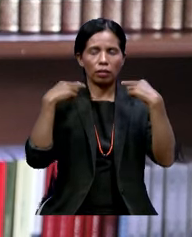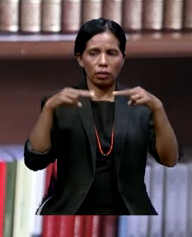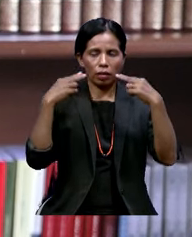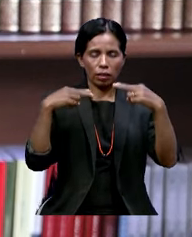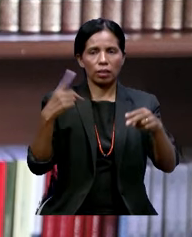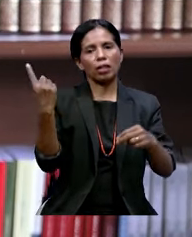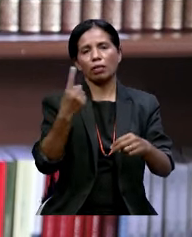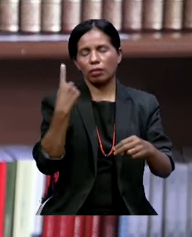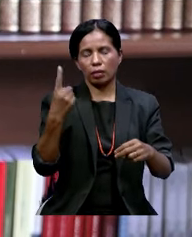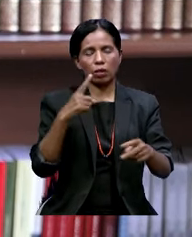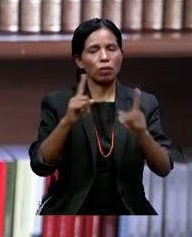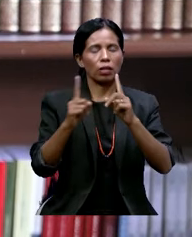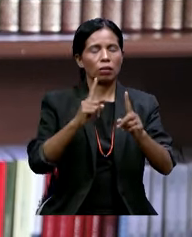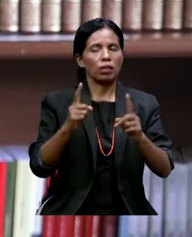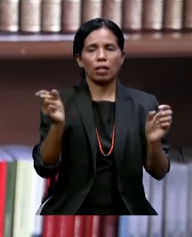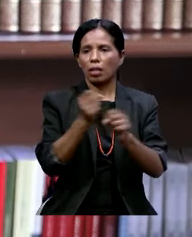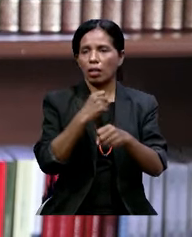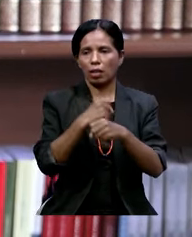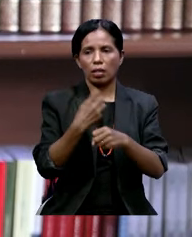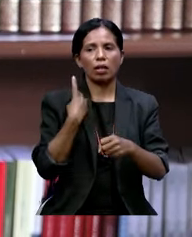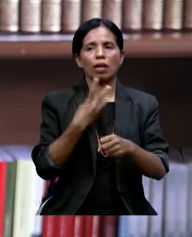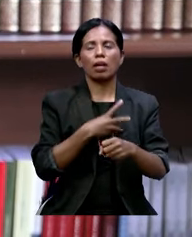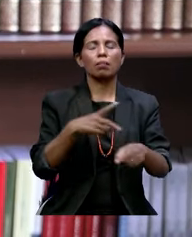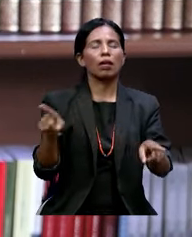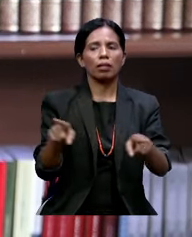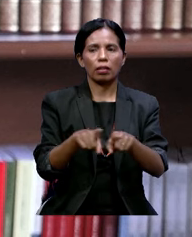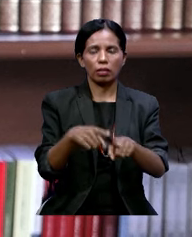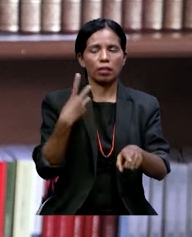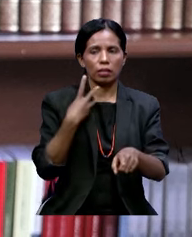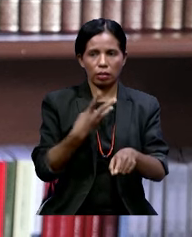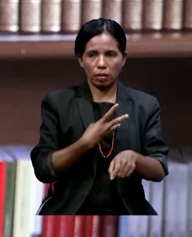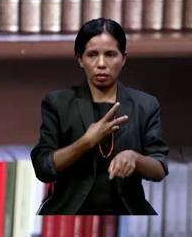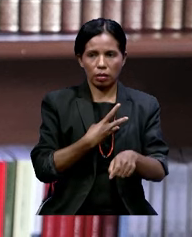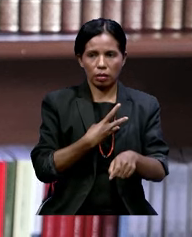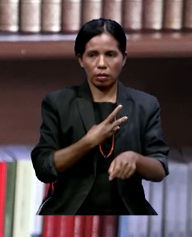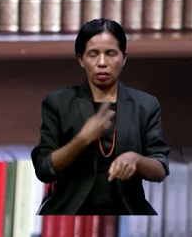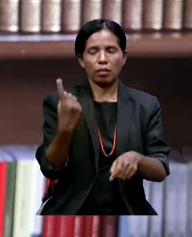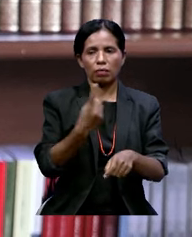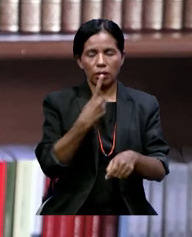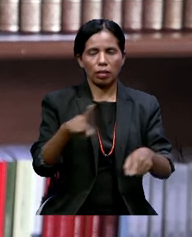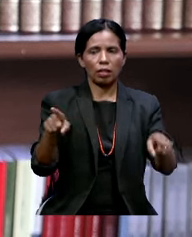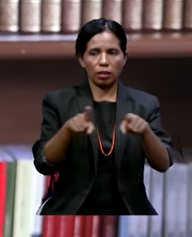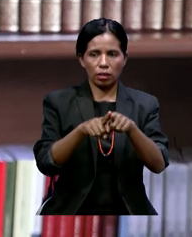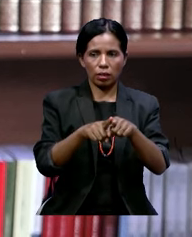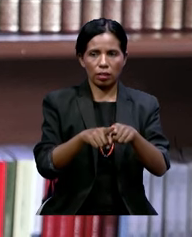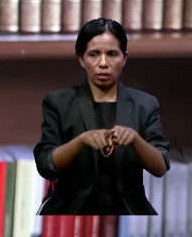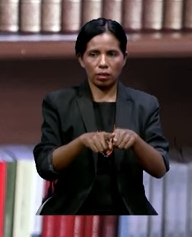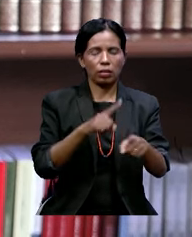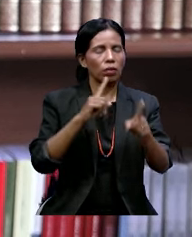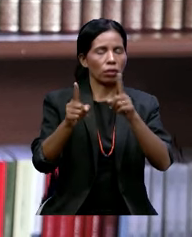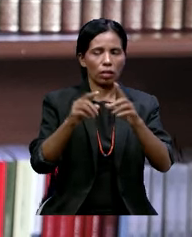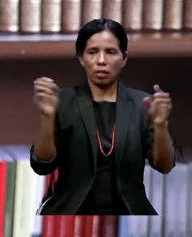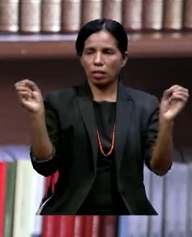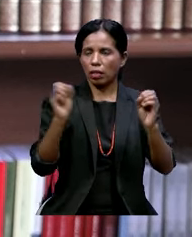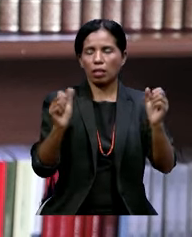kanta mai be la realiza bahmi ne hanesan batida de hang ita makanesan nehelit ya significa kata ita kulia mai be